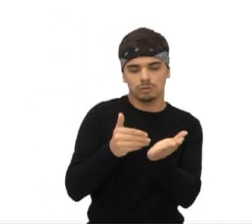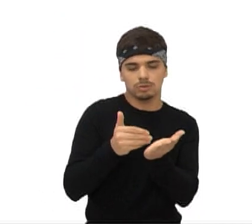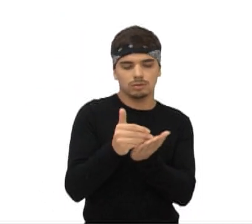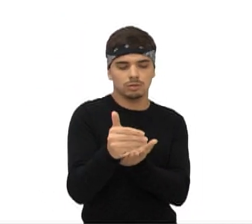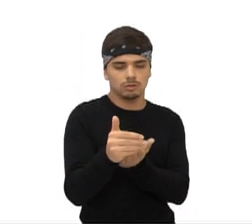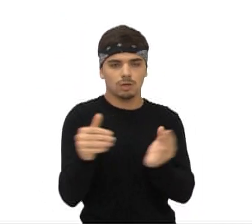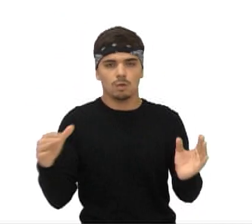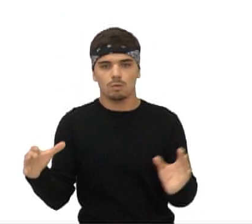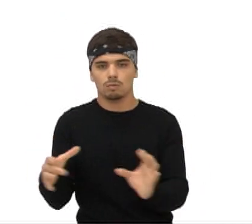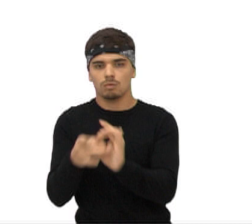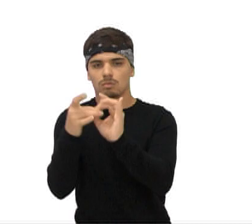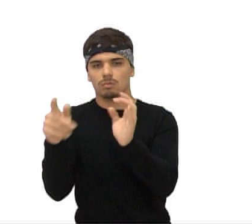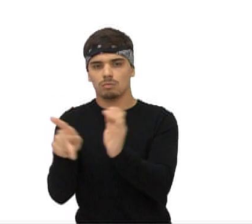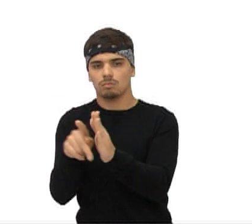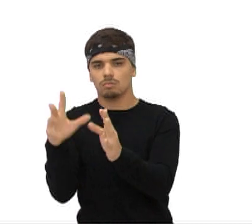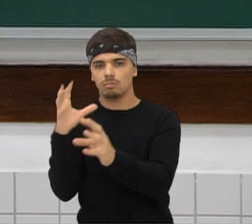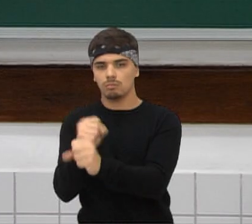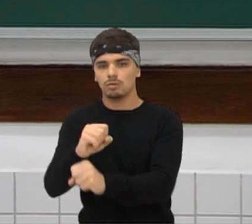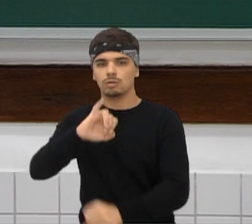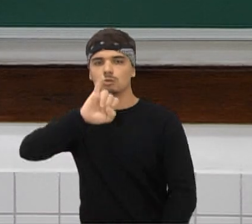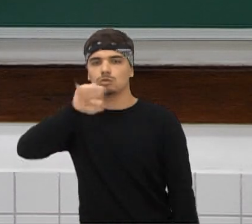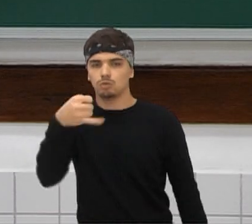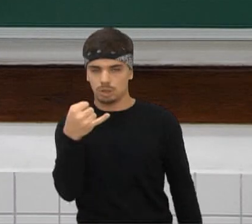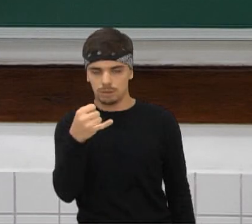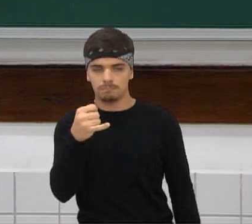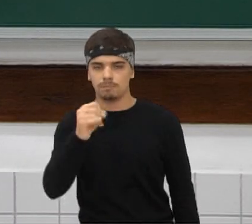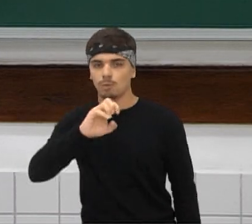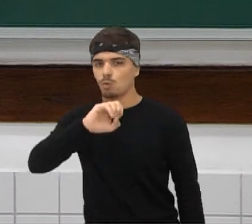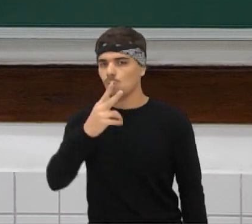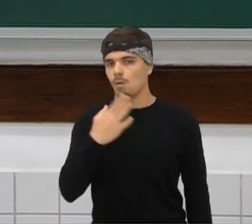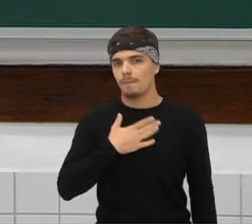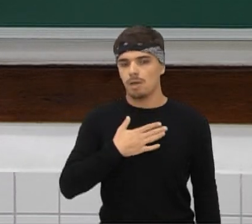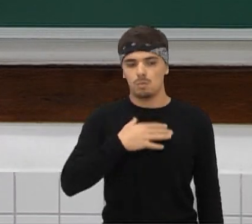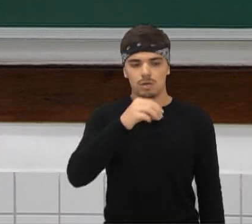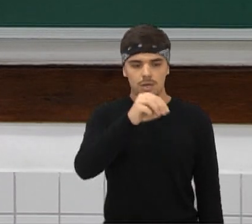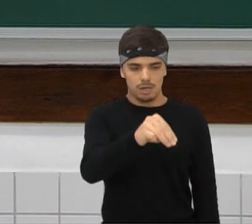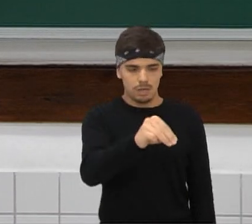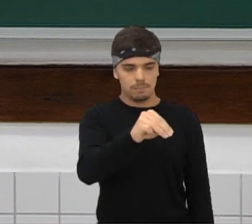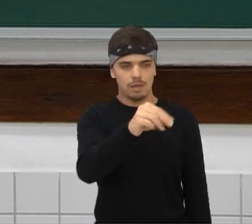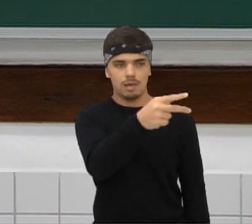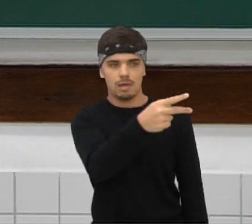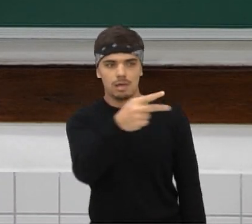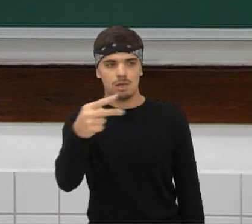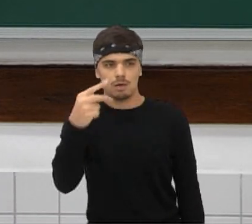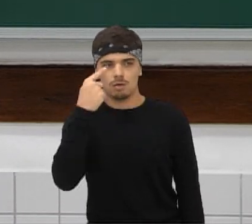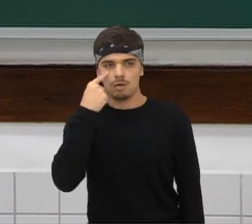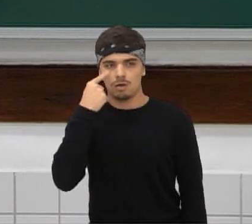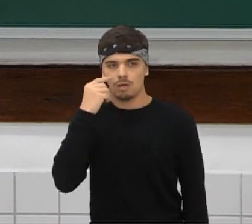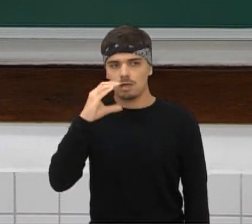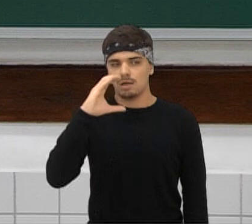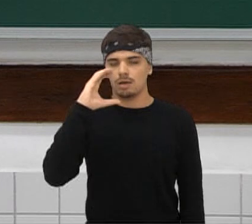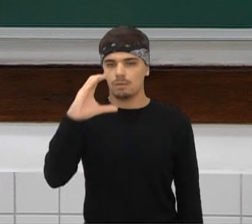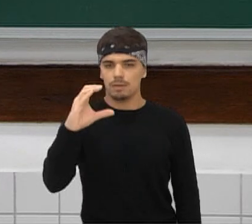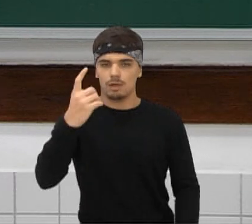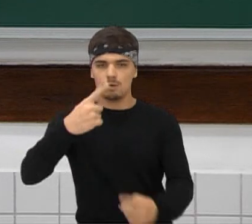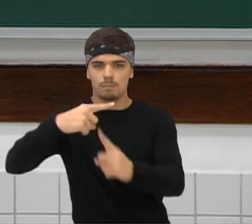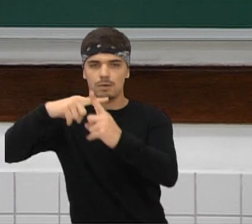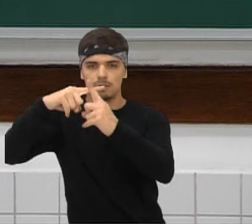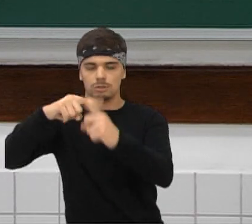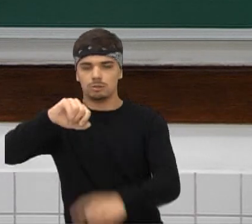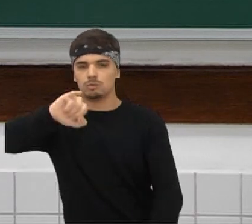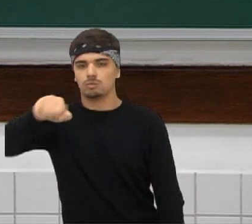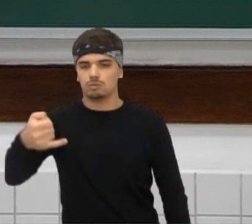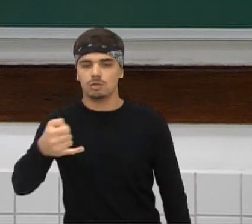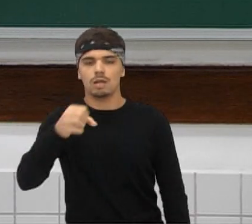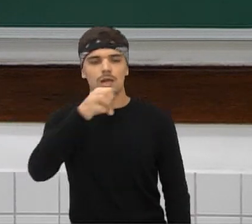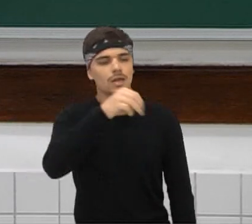valor dos juros. Ou seja, o meu M vai ser o quê? Capital mais juros. O M, então,